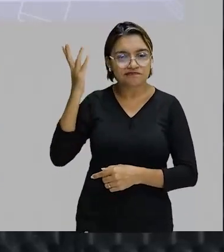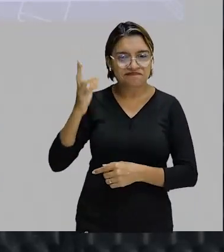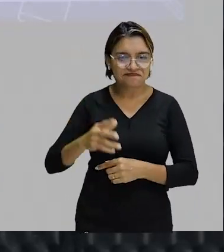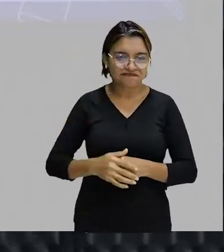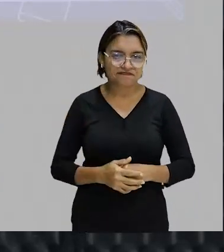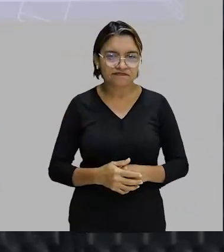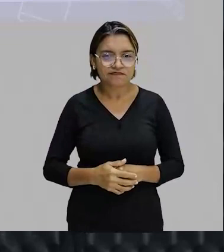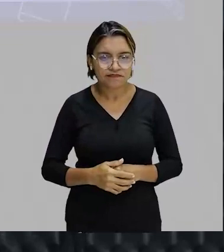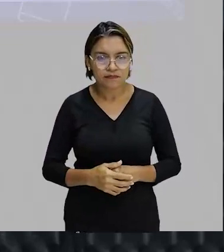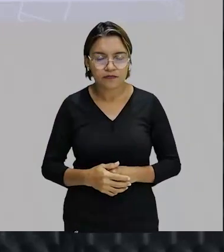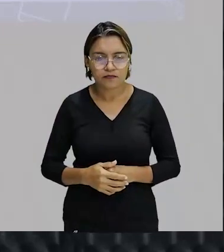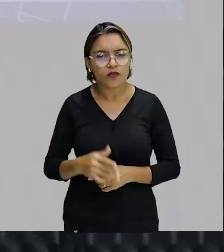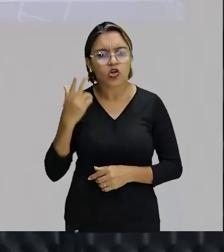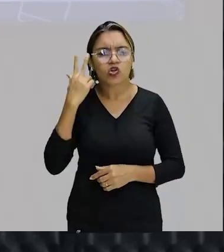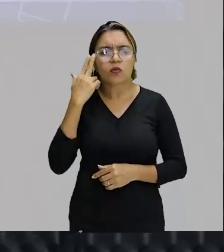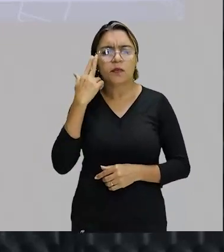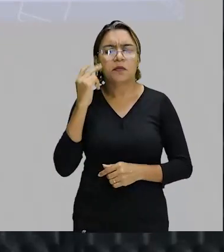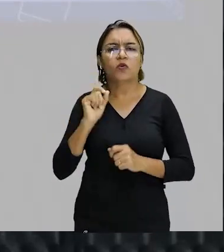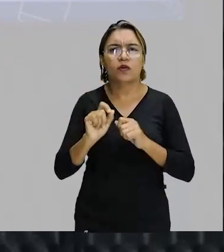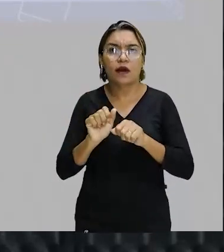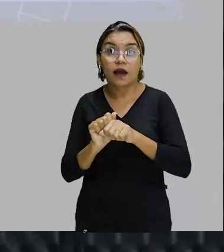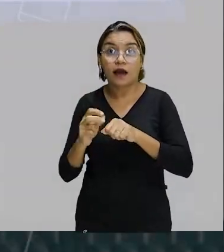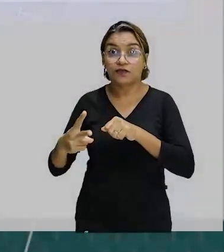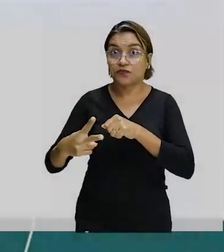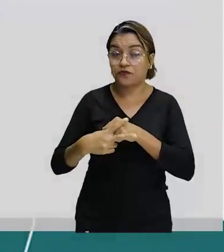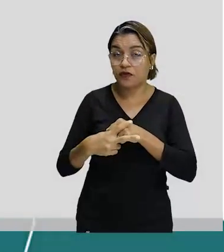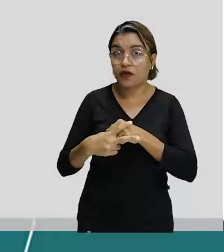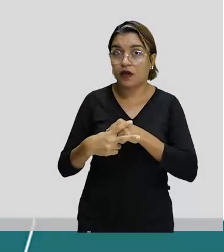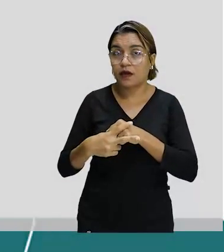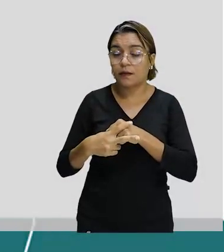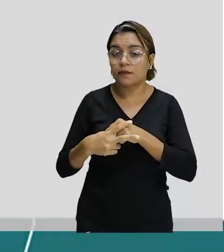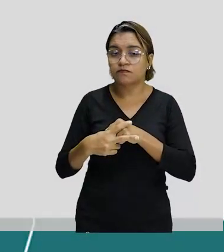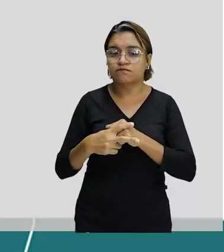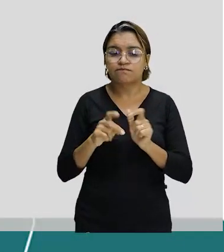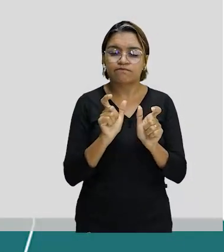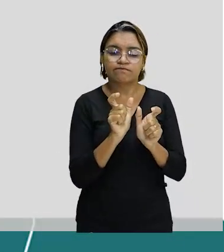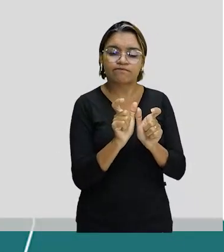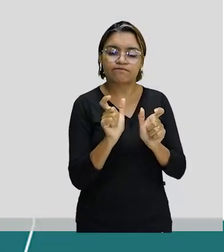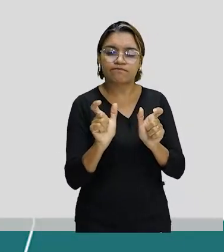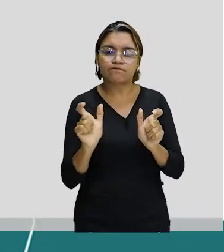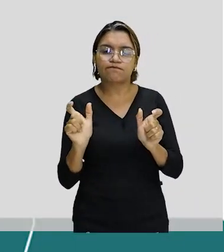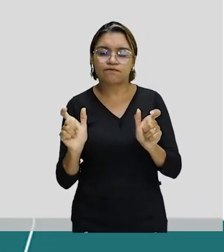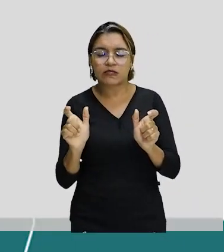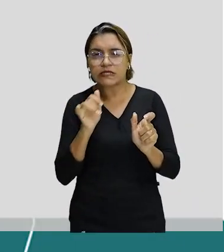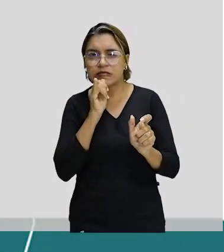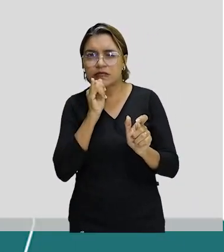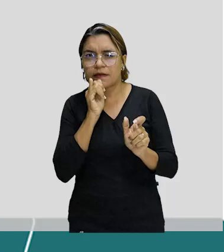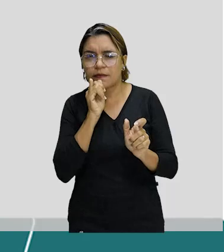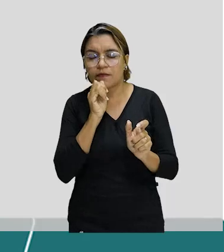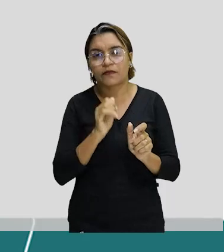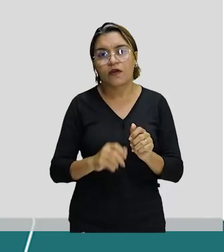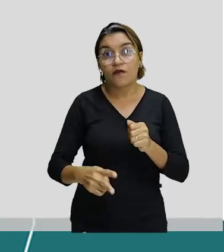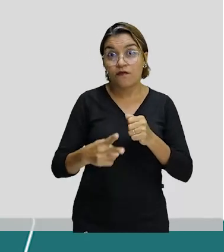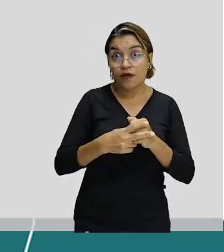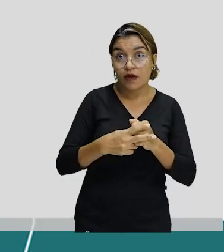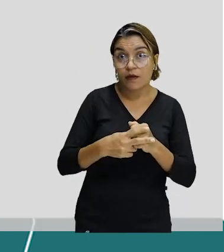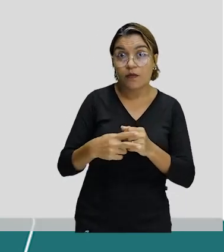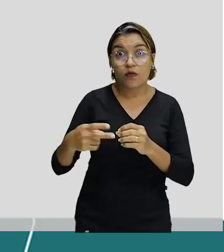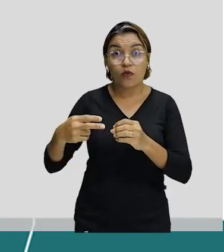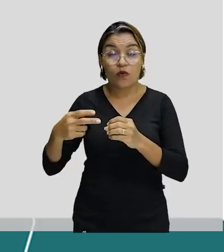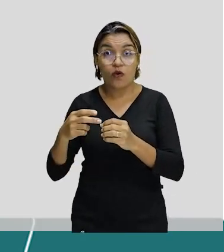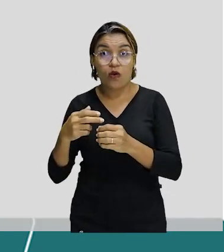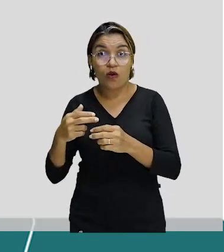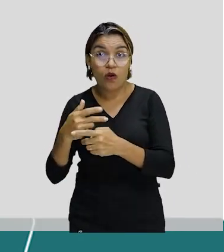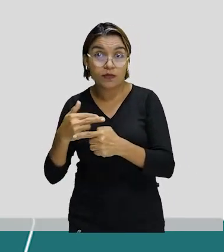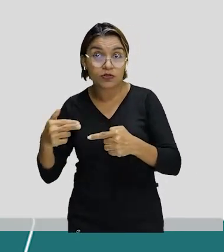acontecer. Normalmente, os advérbios não são posicionados entre um verbo e um objeto. Eles não